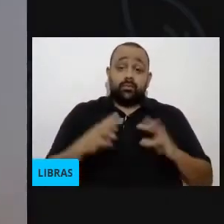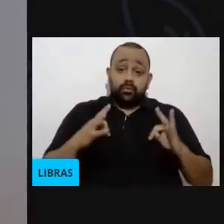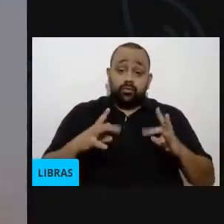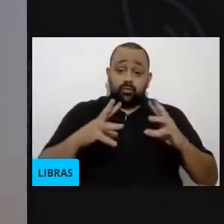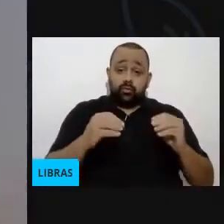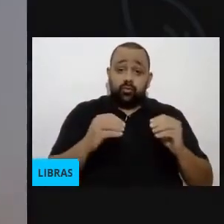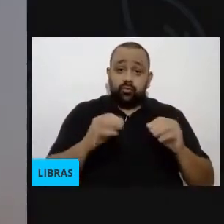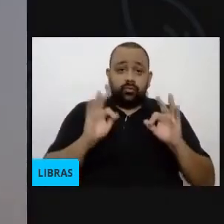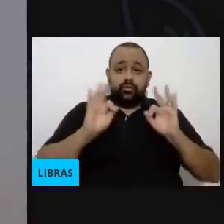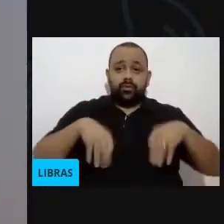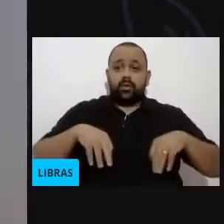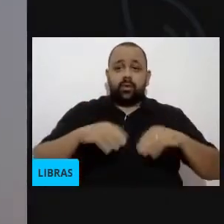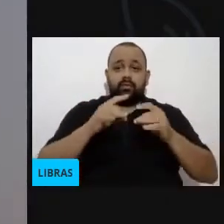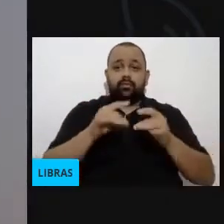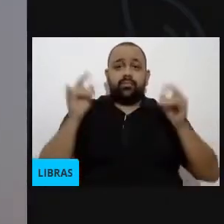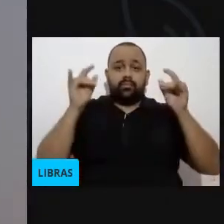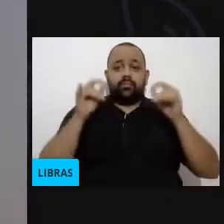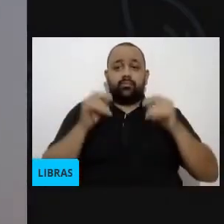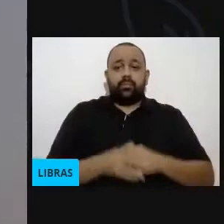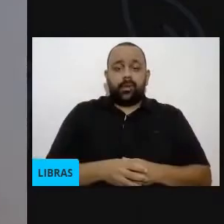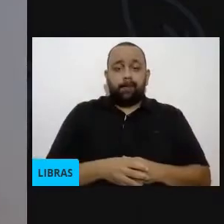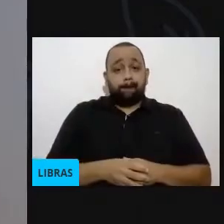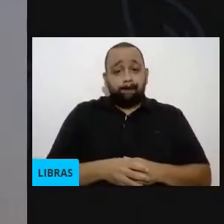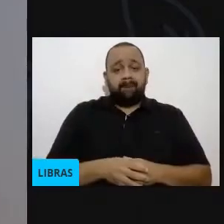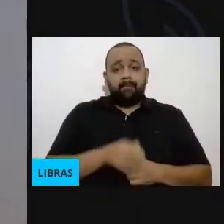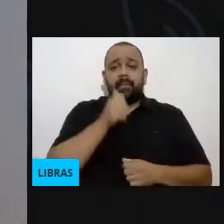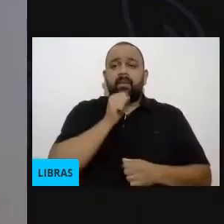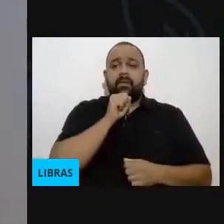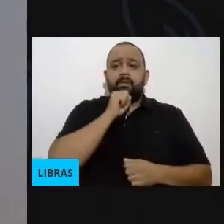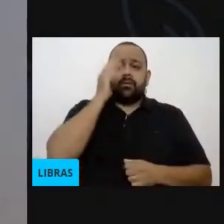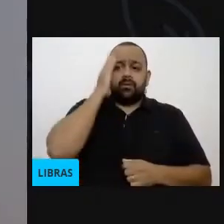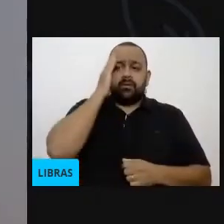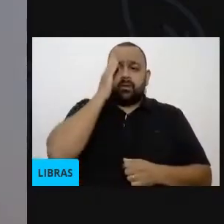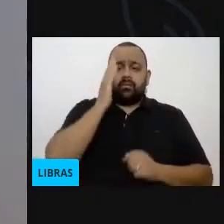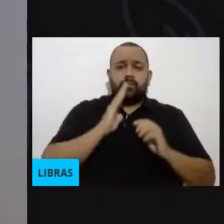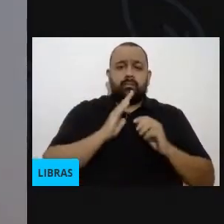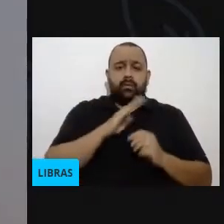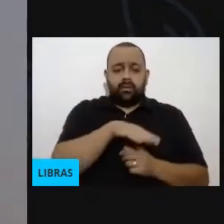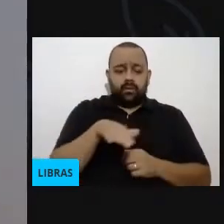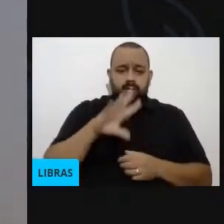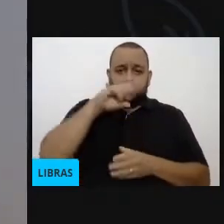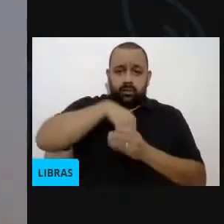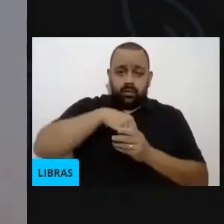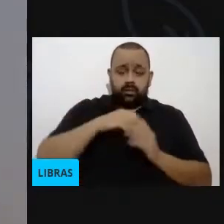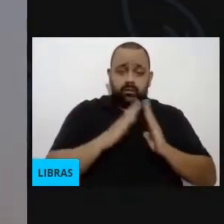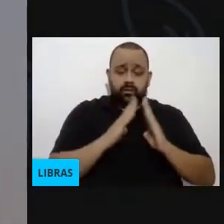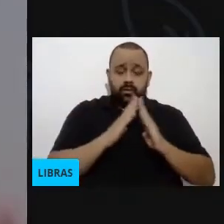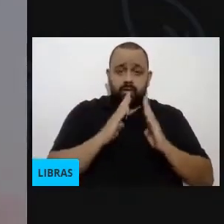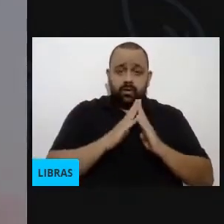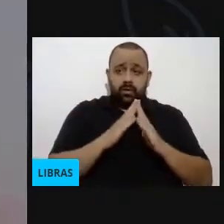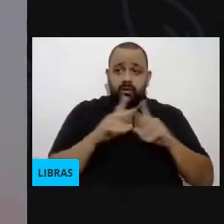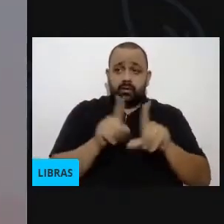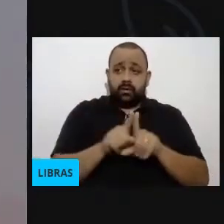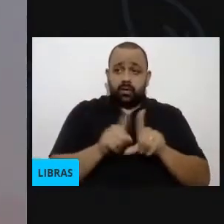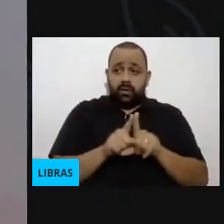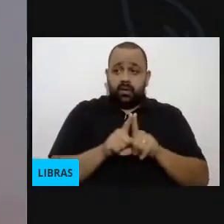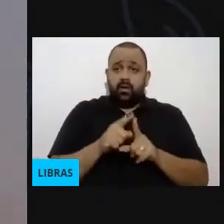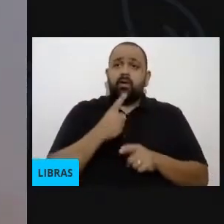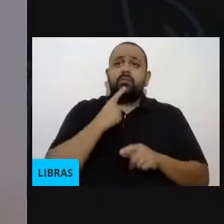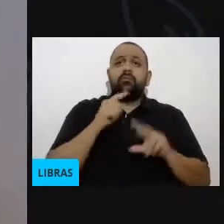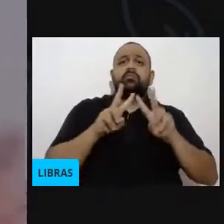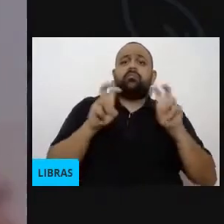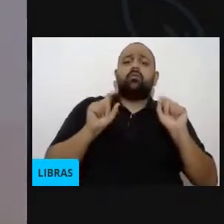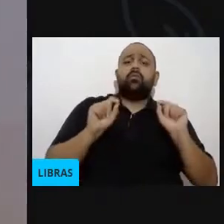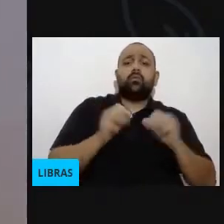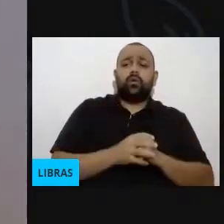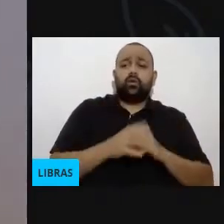acaba, tudo isso para. A mãe se vê com a criança dentro de casa, e aí eu quero parar para dizer assim,